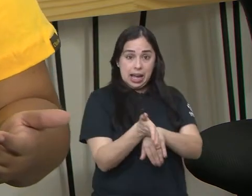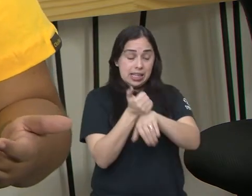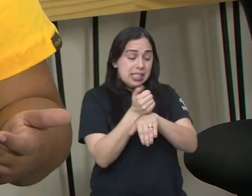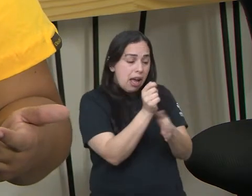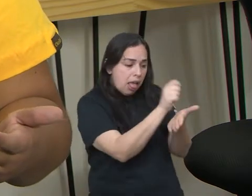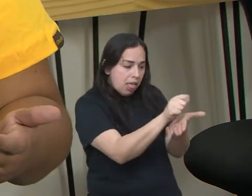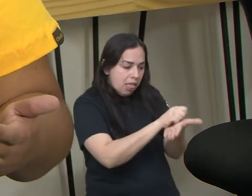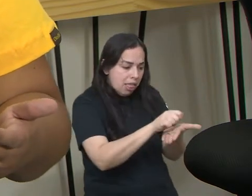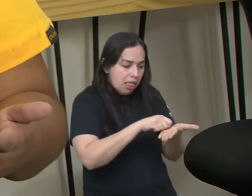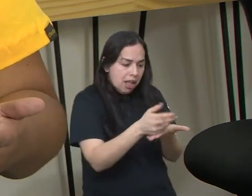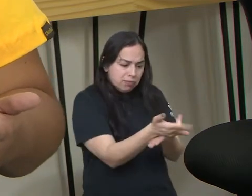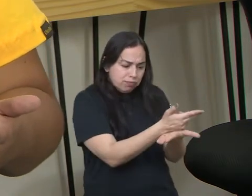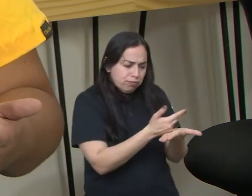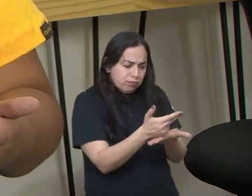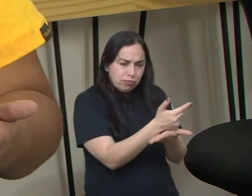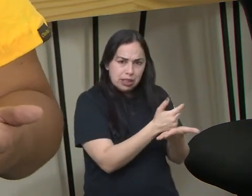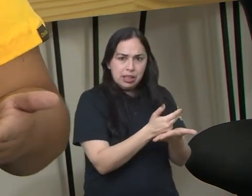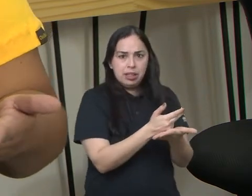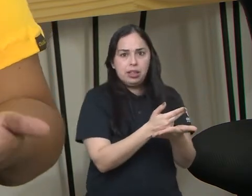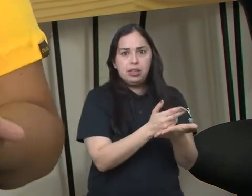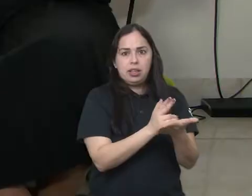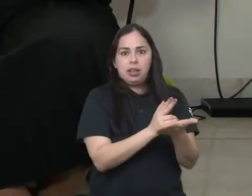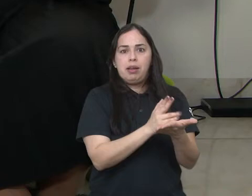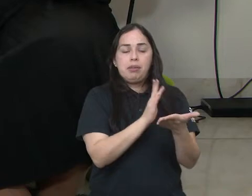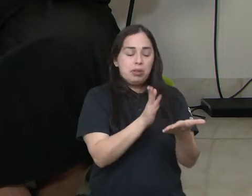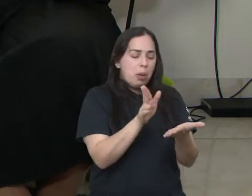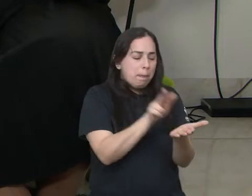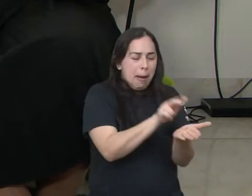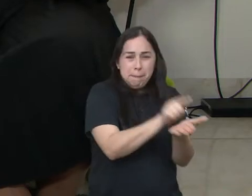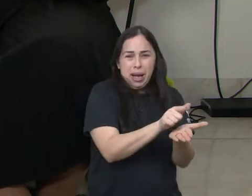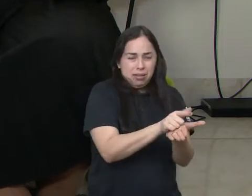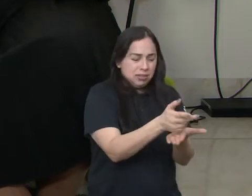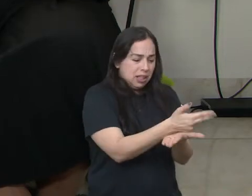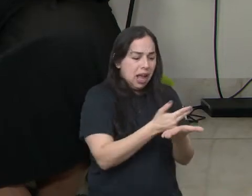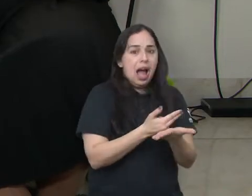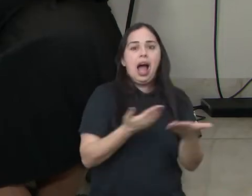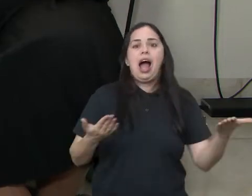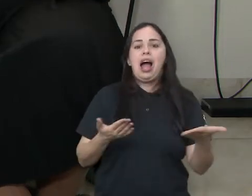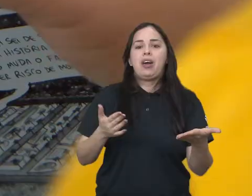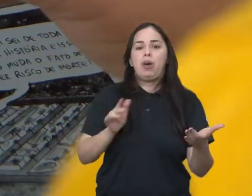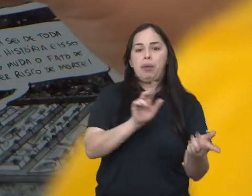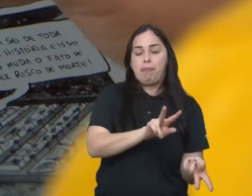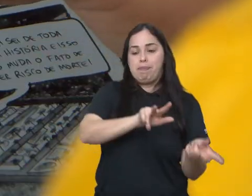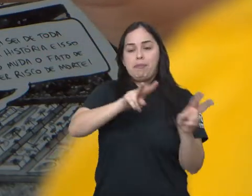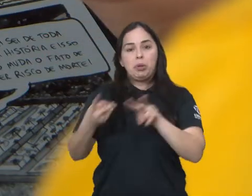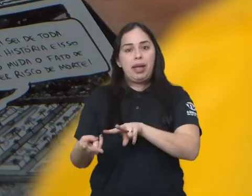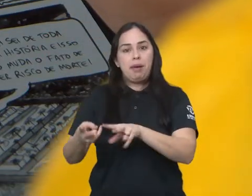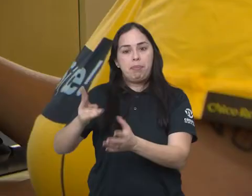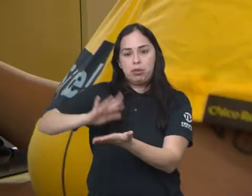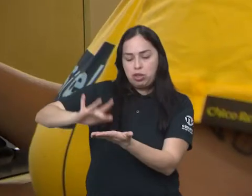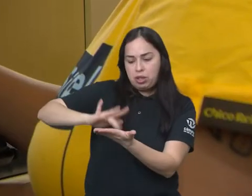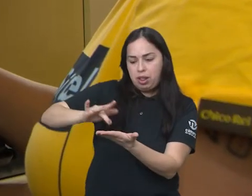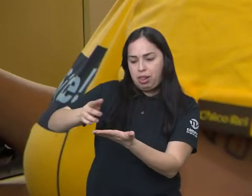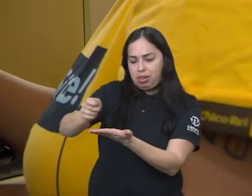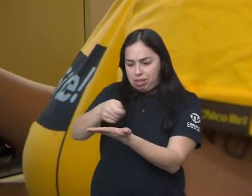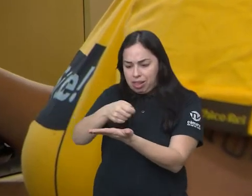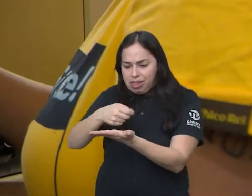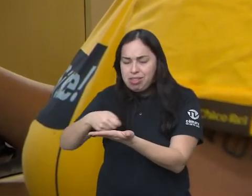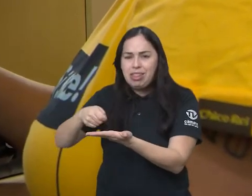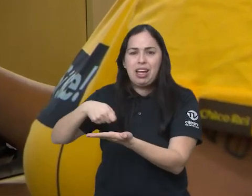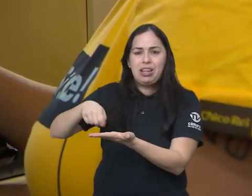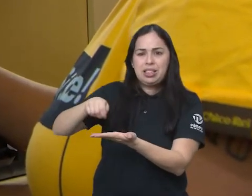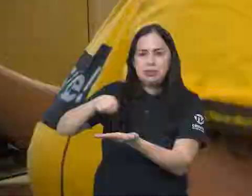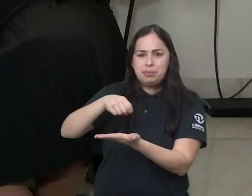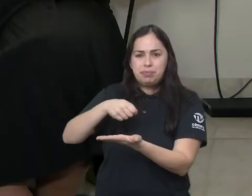mão. Tudo à mão eu continuo fazendo, na verdade, né? Mas tudo no papel. Aí agora eu migrei pro digital. Então comecei a fazer